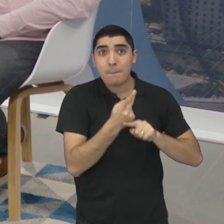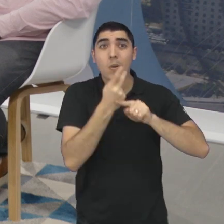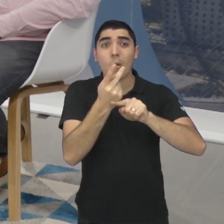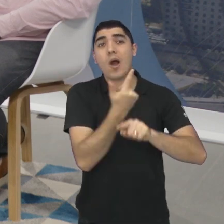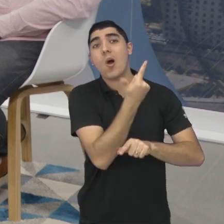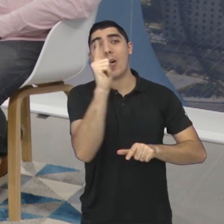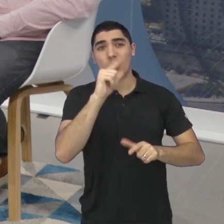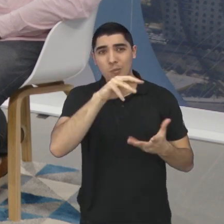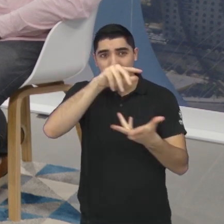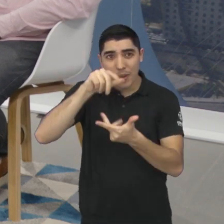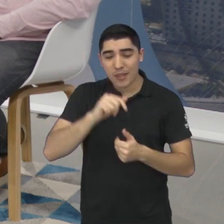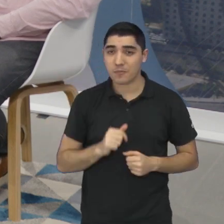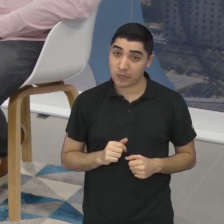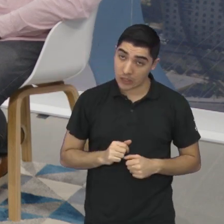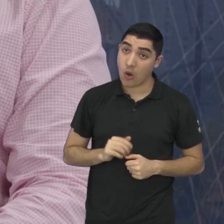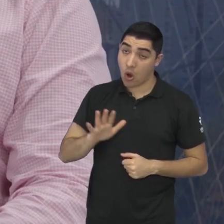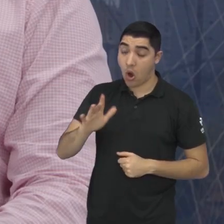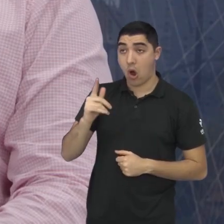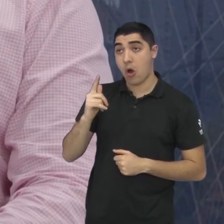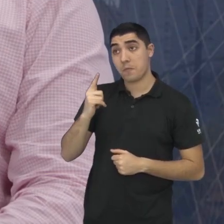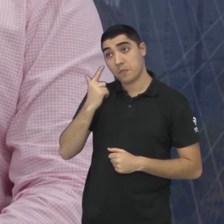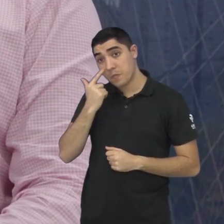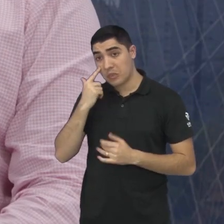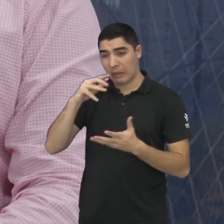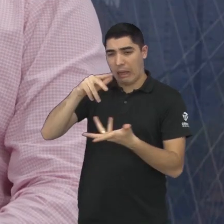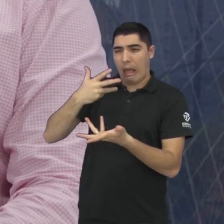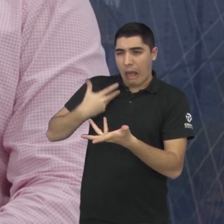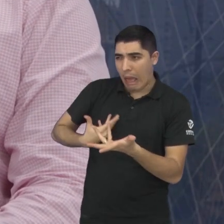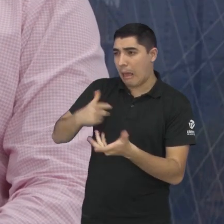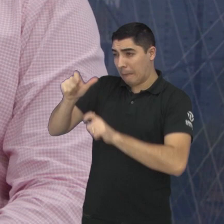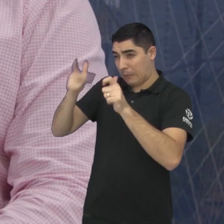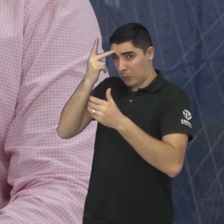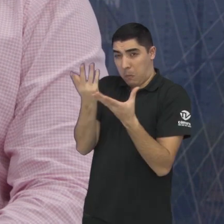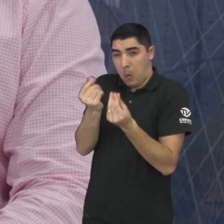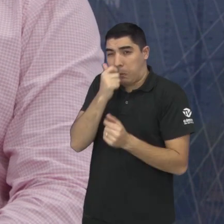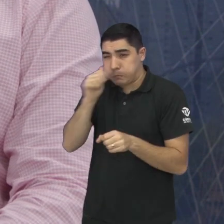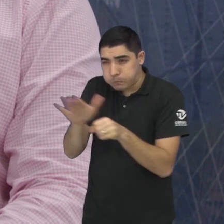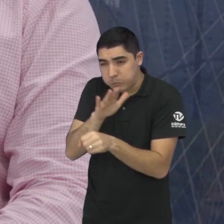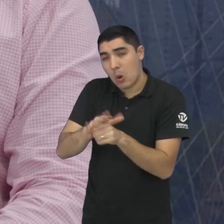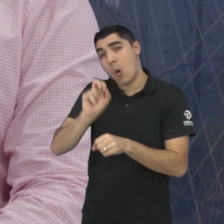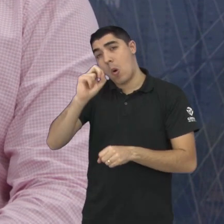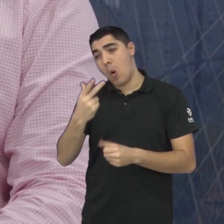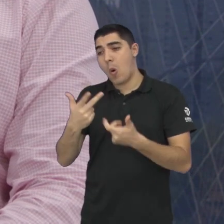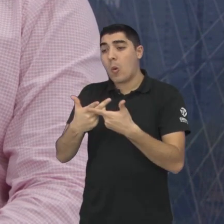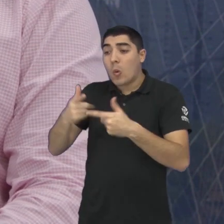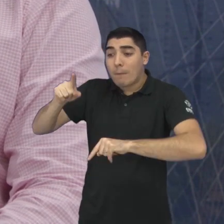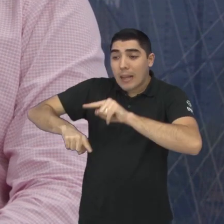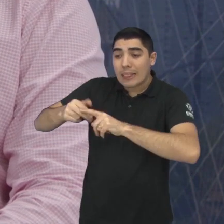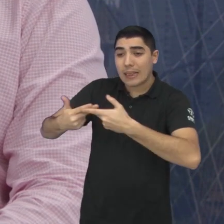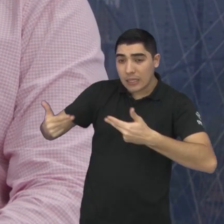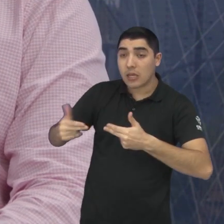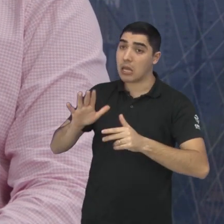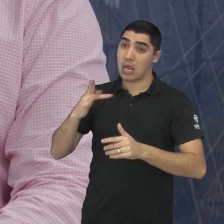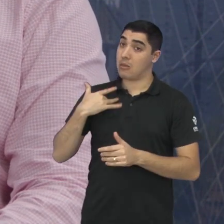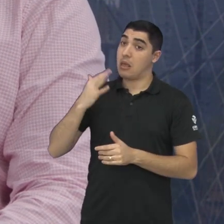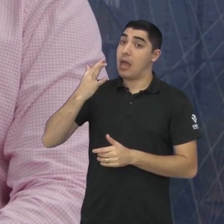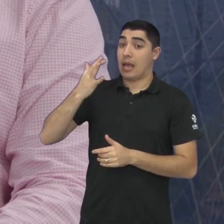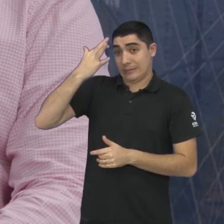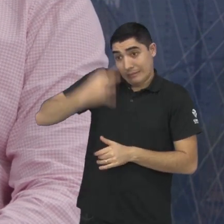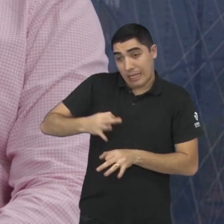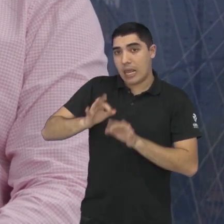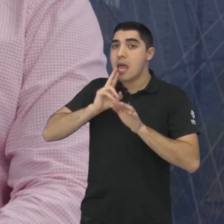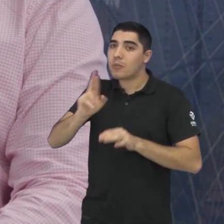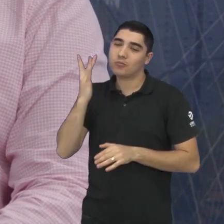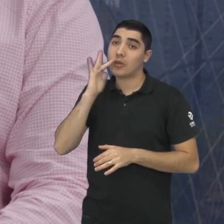planetas? Saturada em termos de população, em termos de recursos, eu não sei te dizer com certeza, mas que a gente está chegando